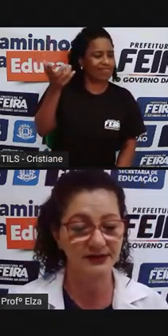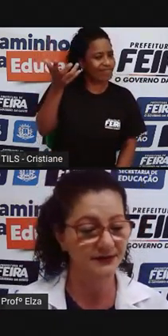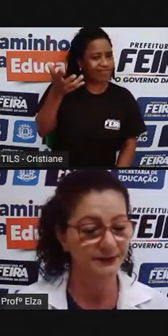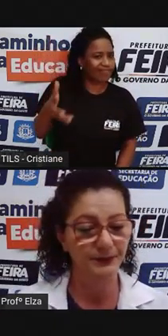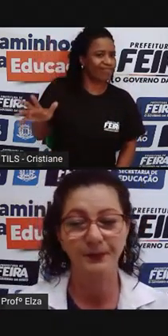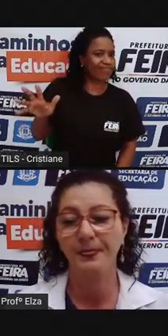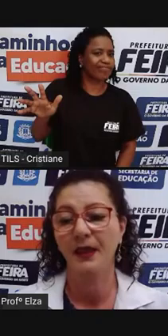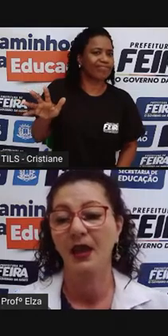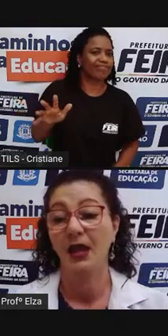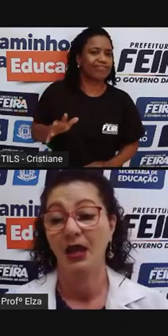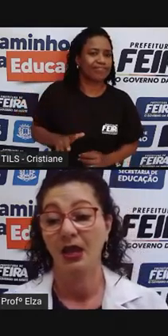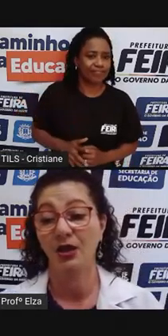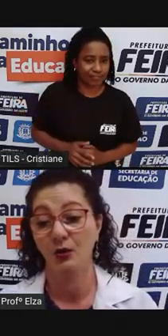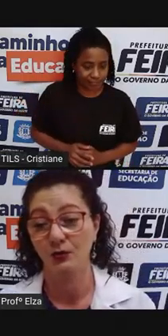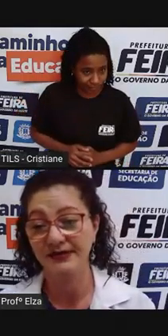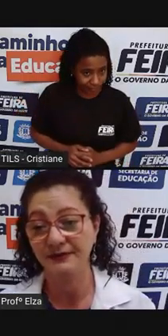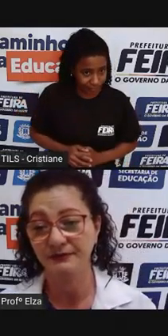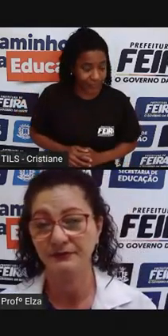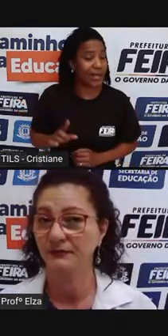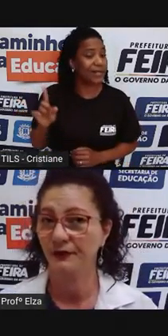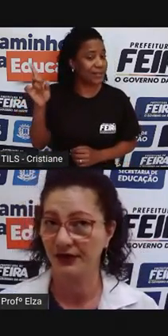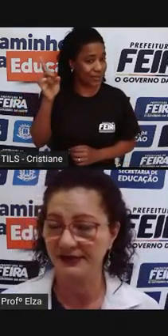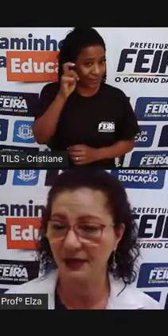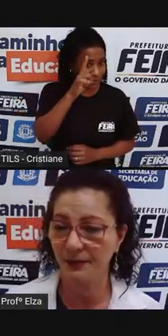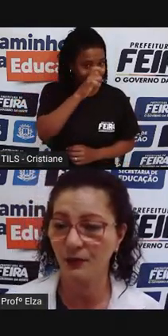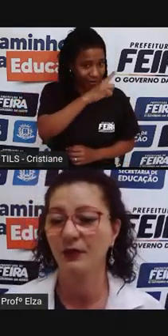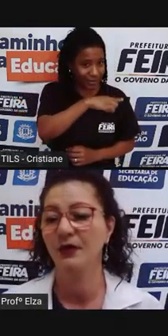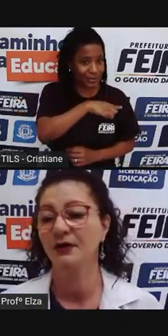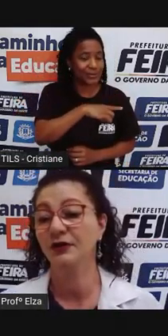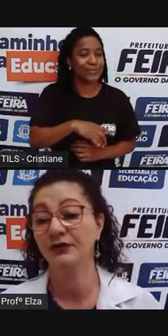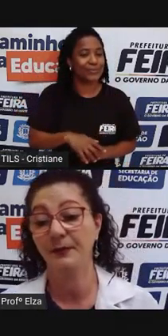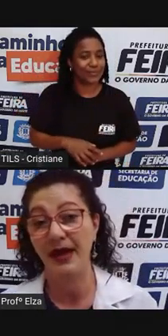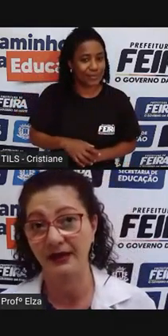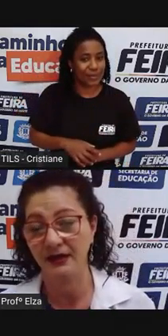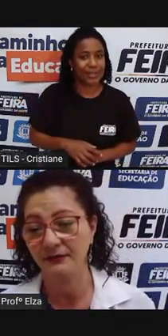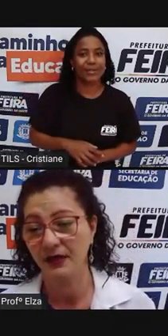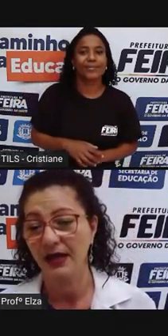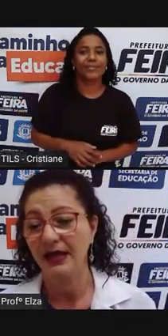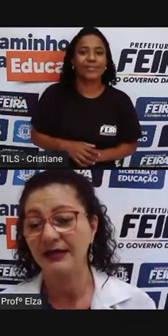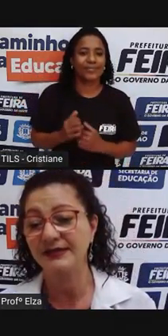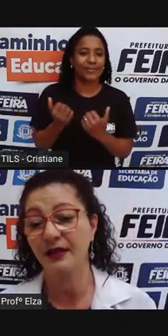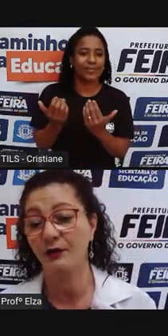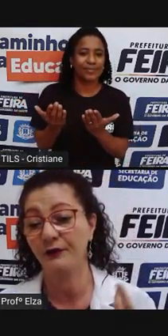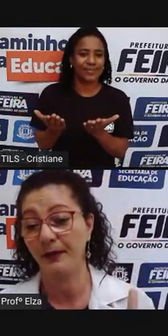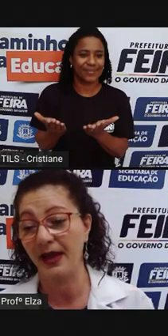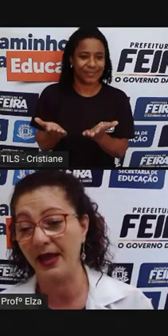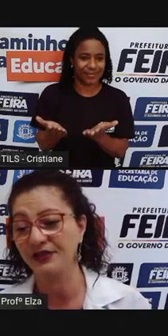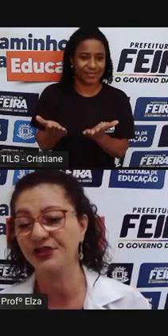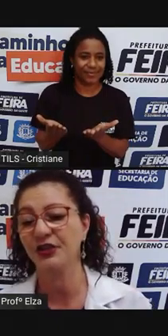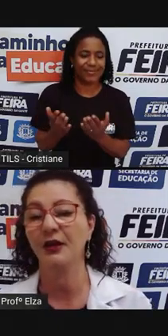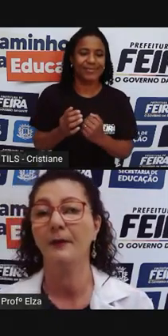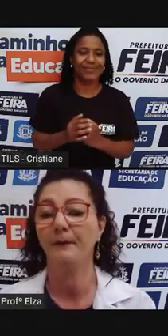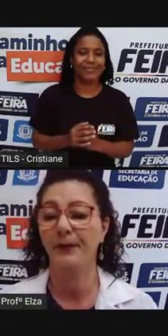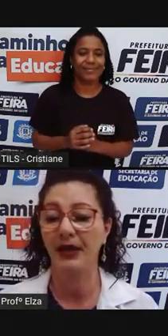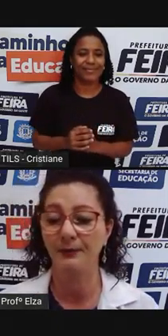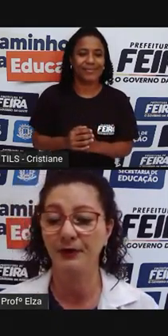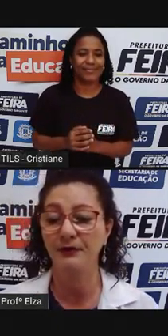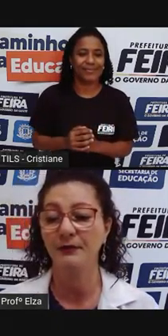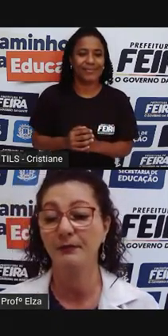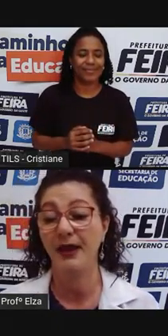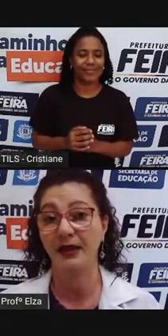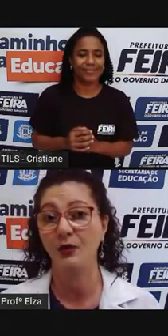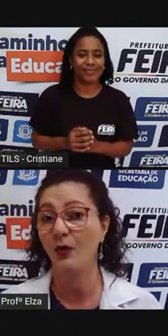nós. E use, for example, tote bag instead of plastic,